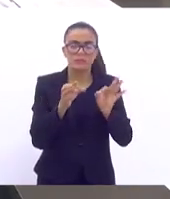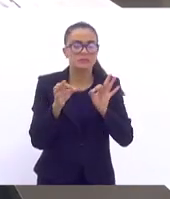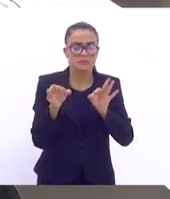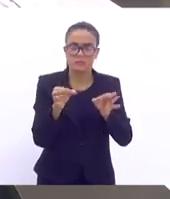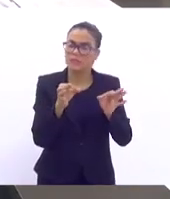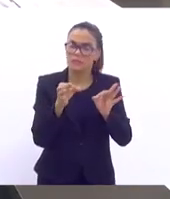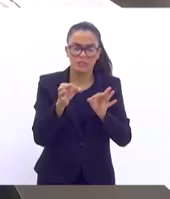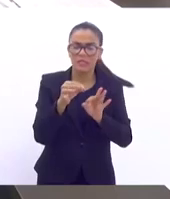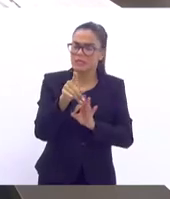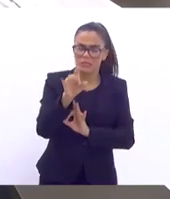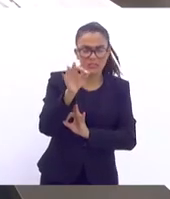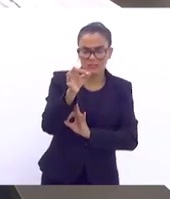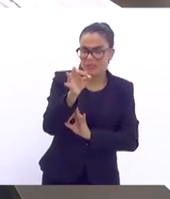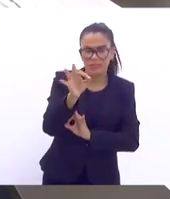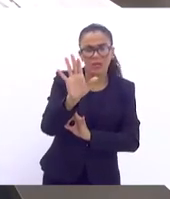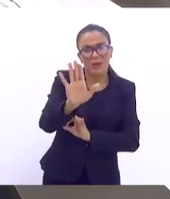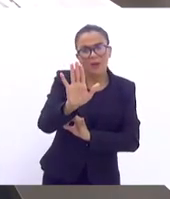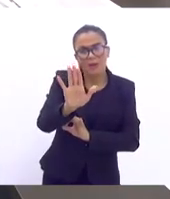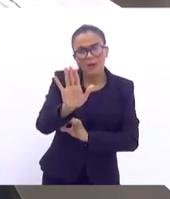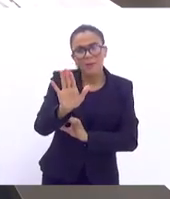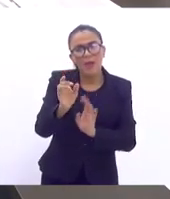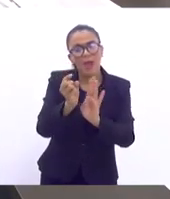está escrito